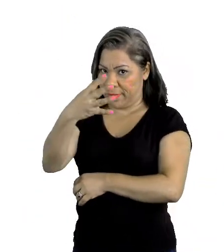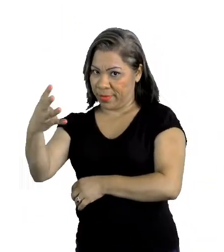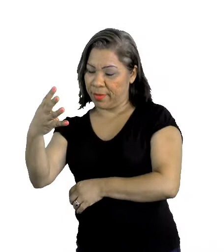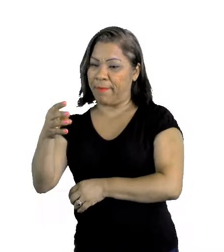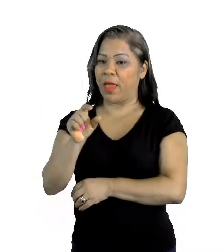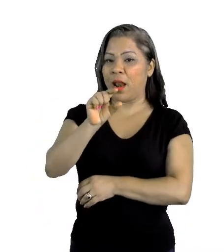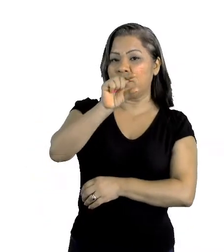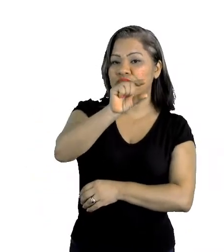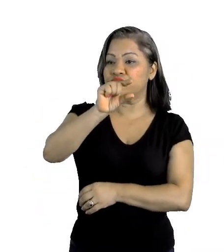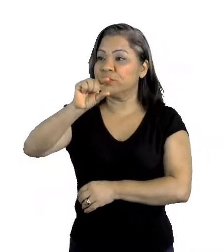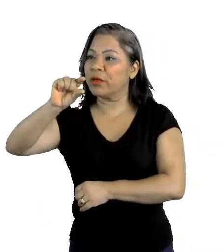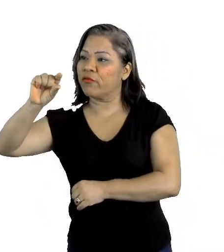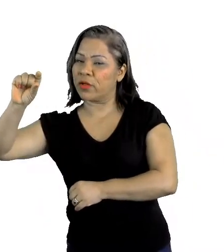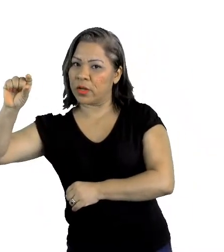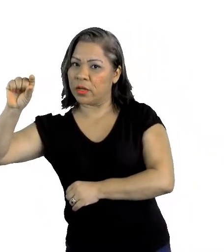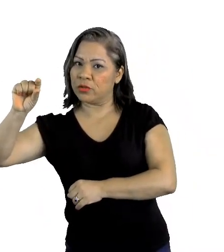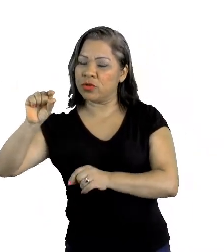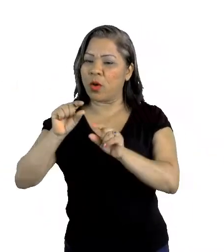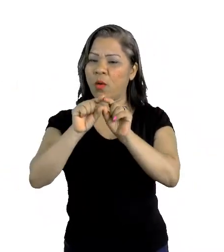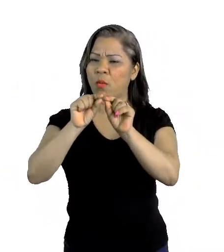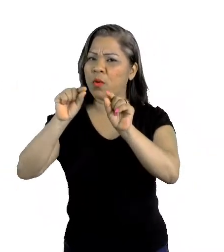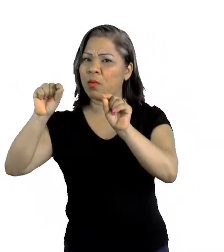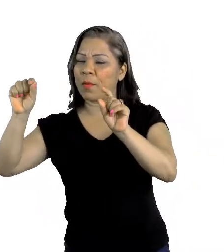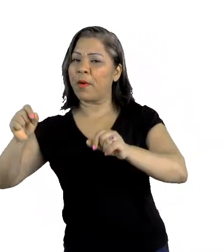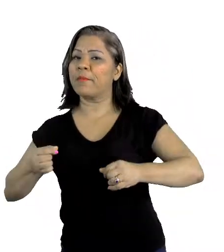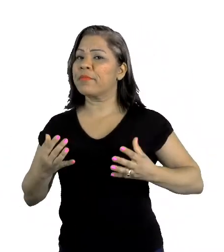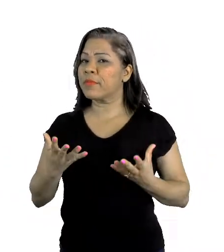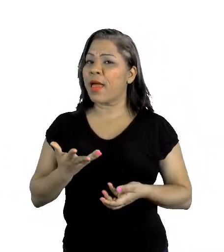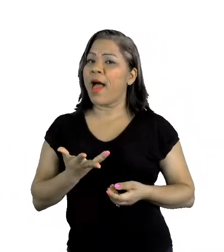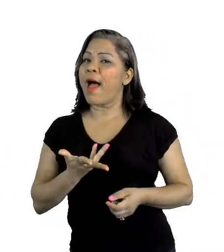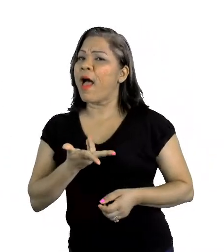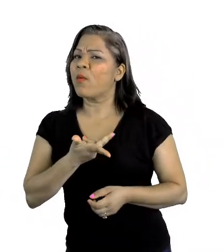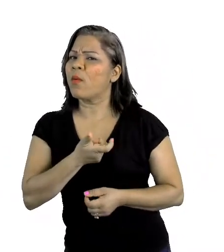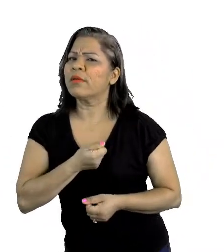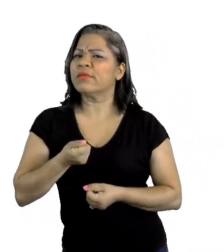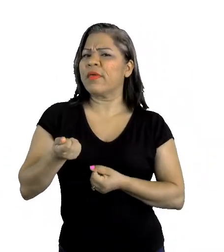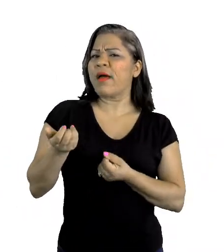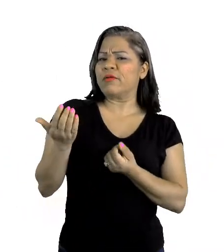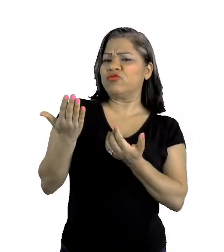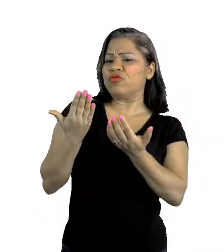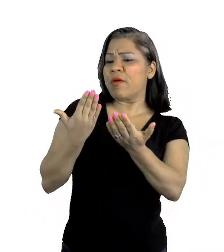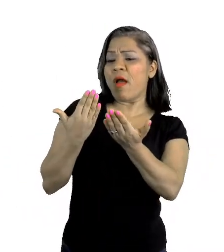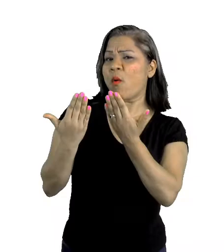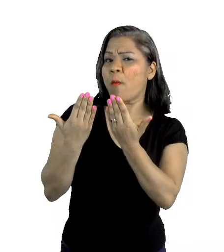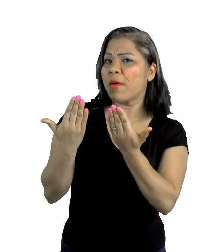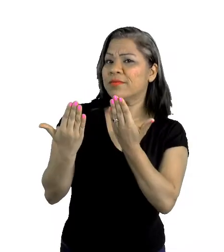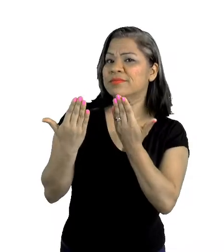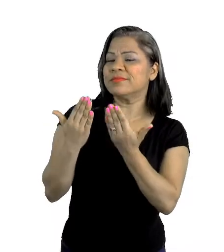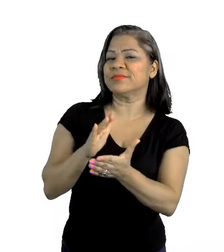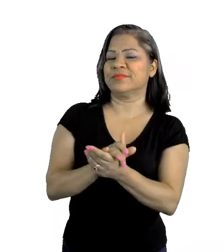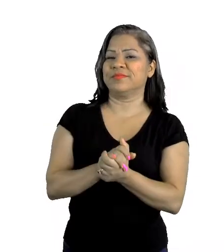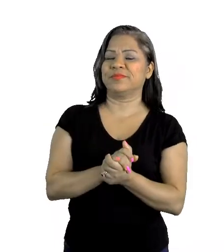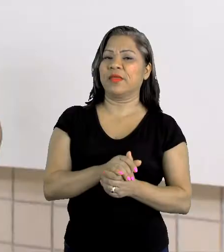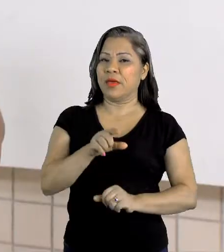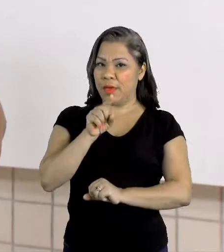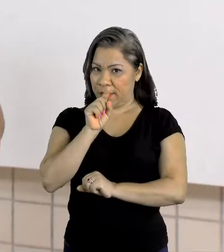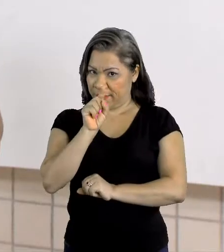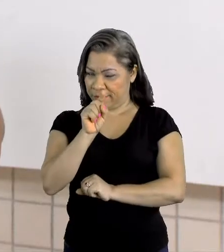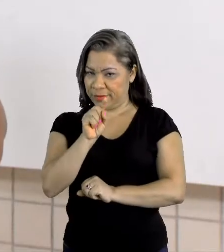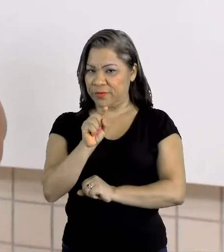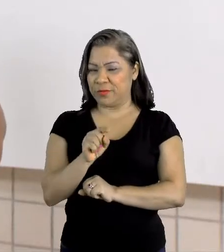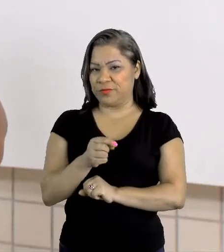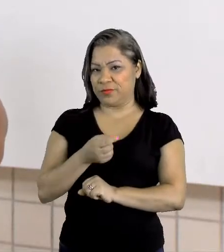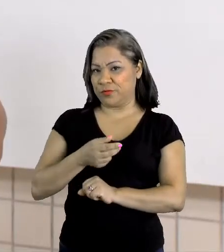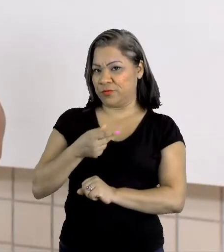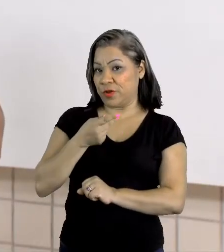que completar as qualidades e comparações. Então, você vai dizer